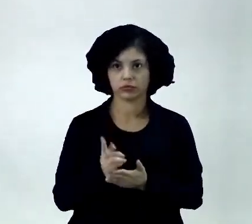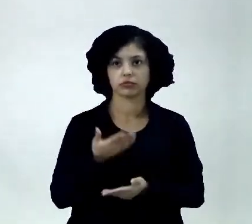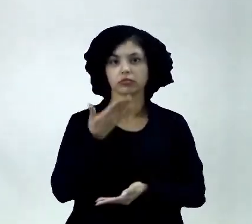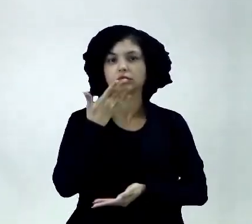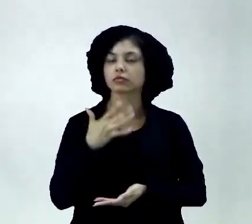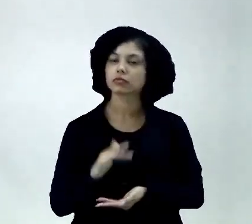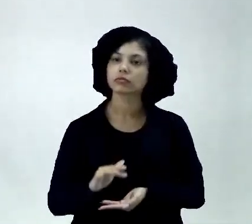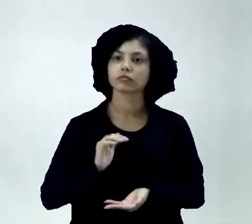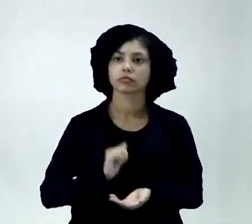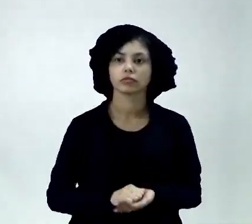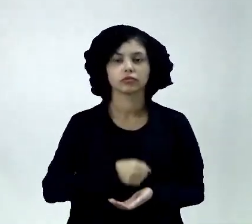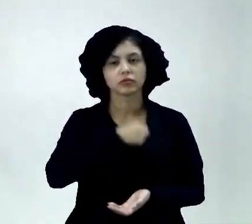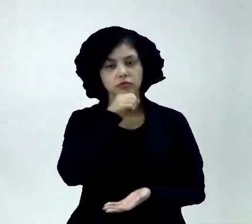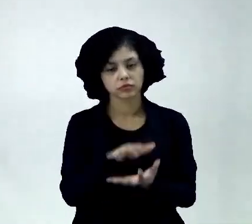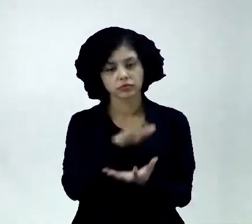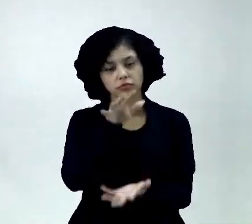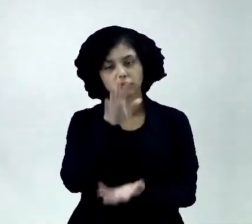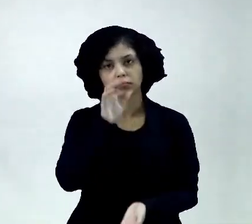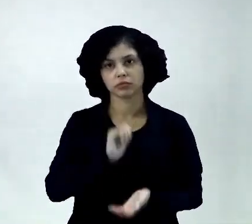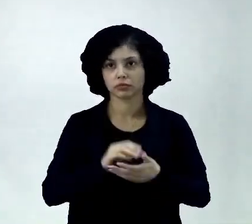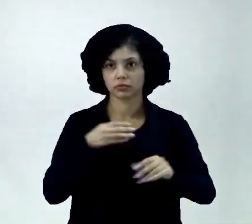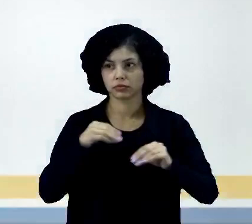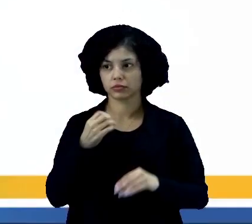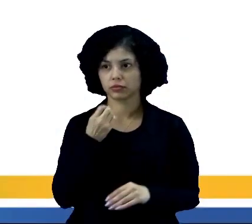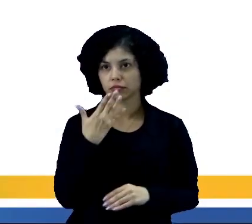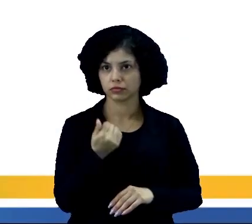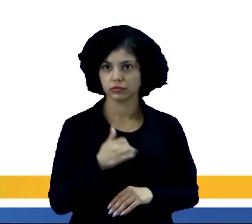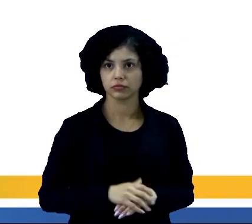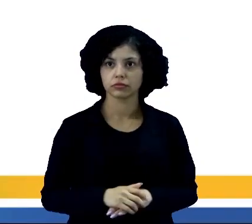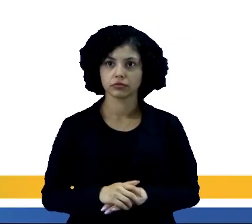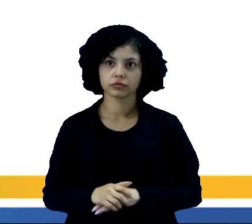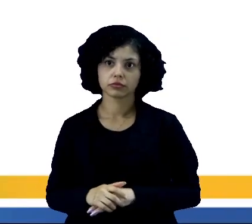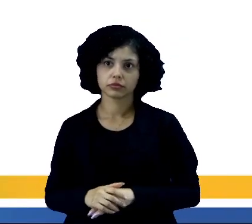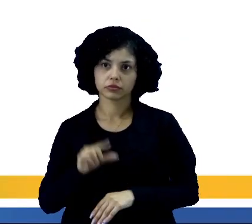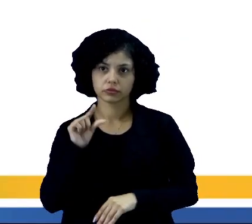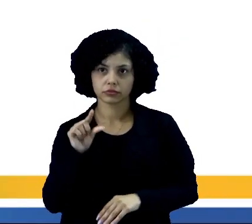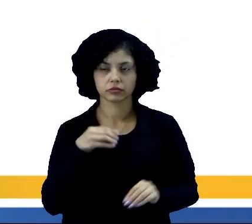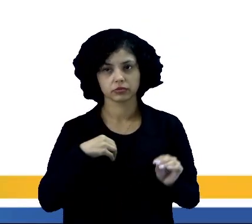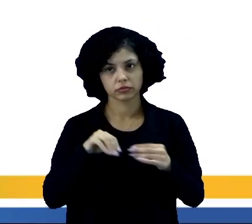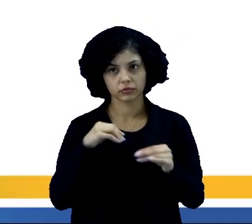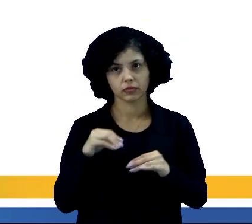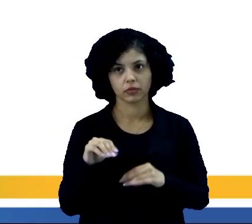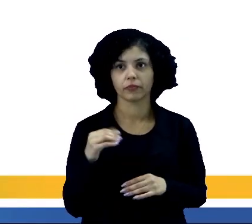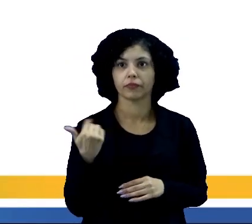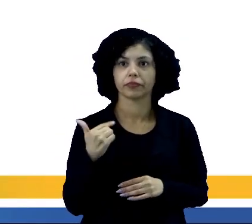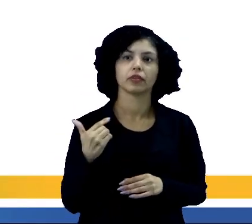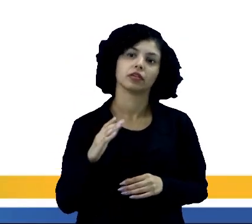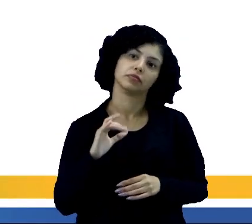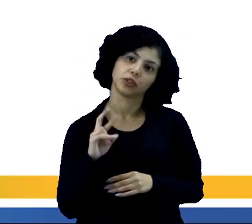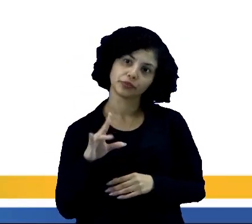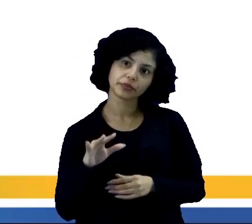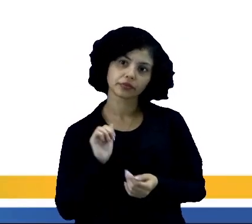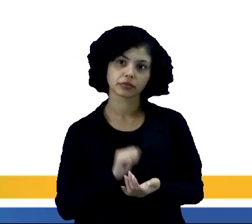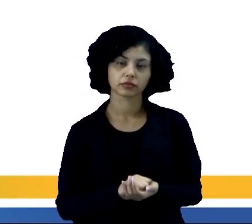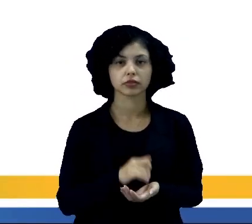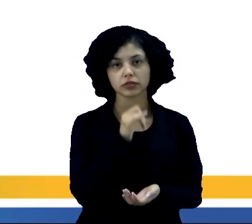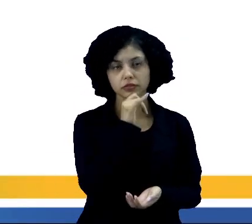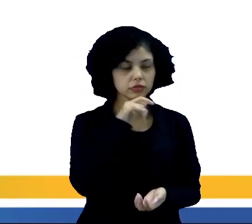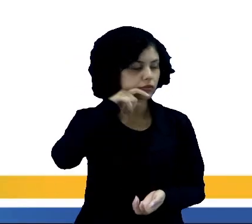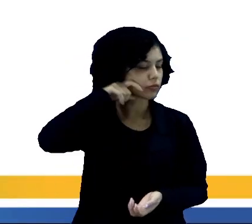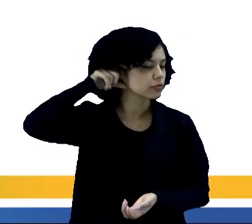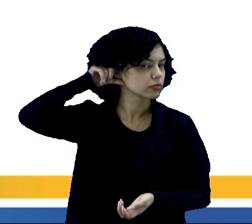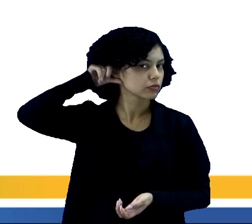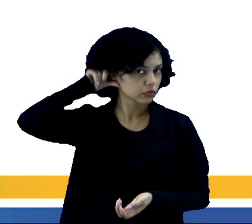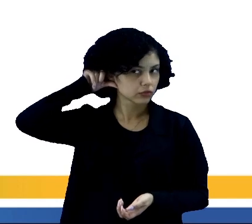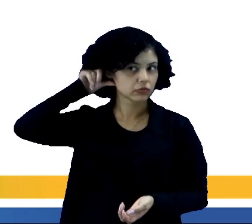ficar bem. Então, não é osso, é cartilagem, beleza? Então, elas são um pouco mais flexíveis, né? Elas não se calcificam. E o exemplo aqui